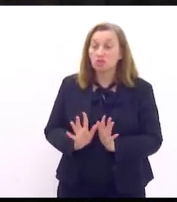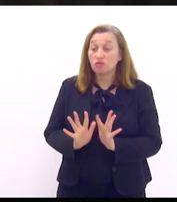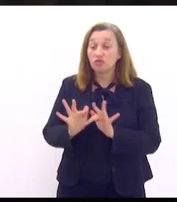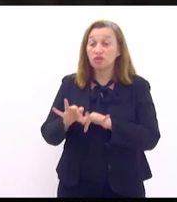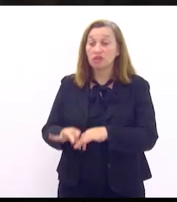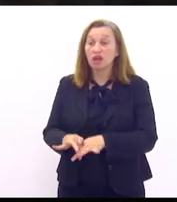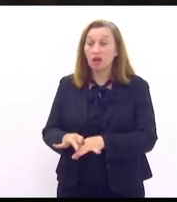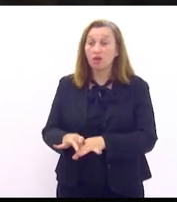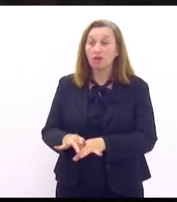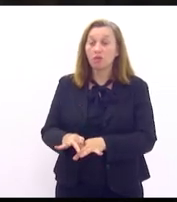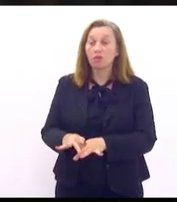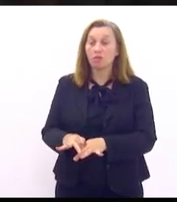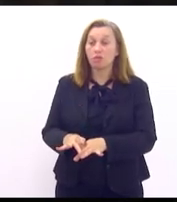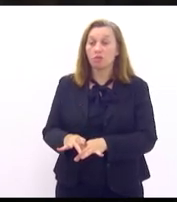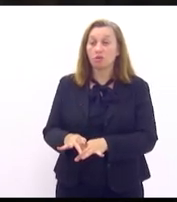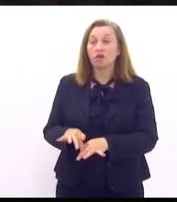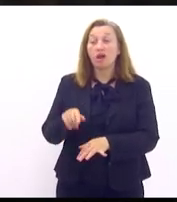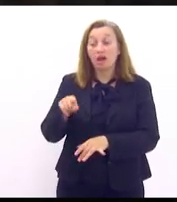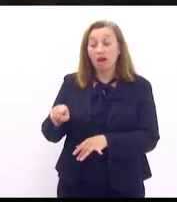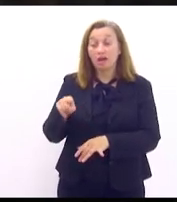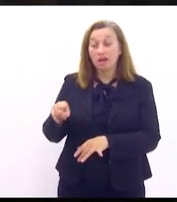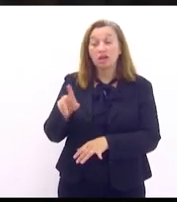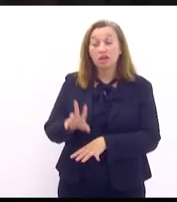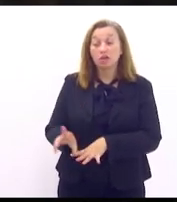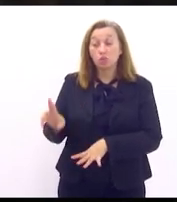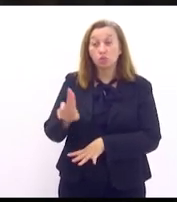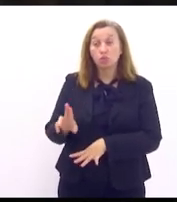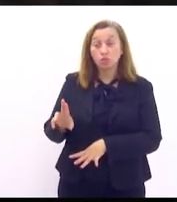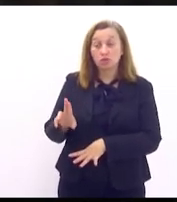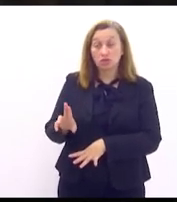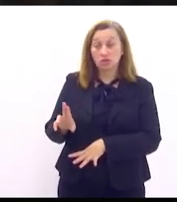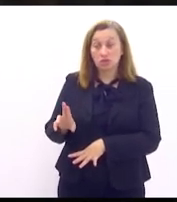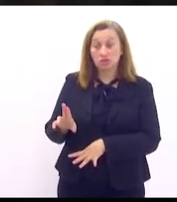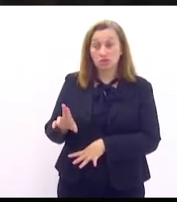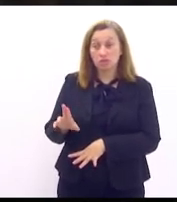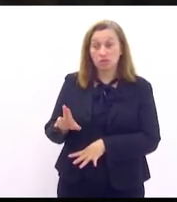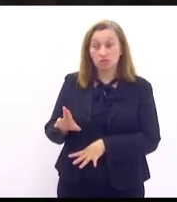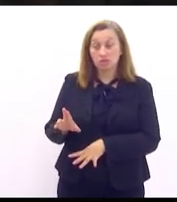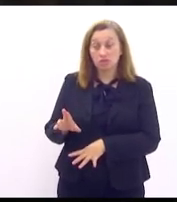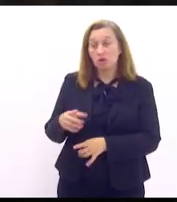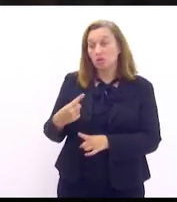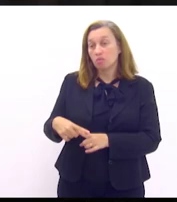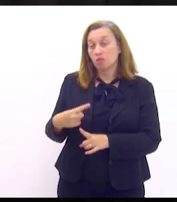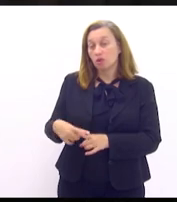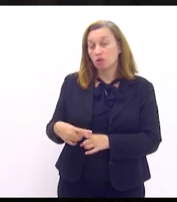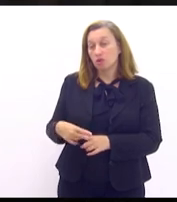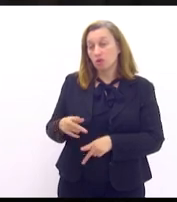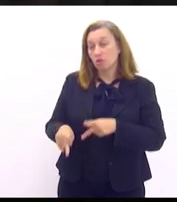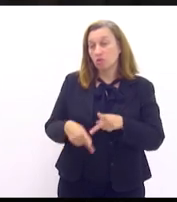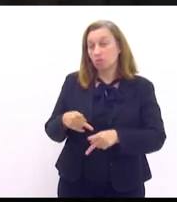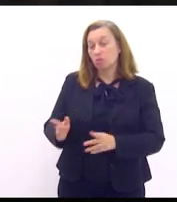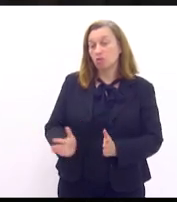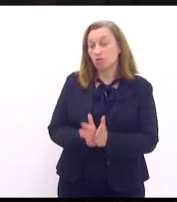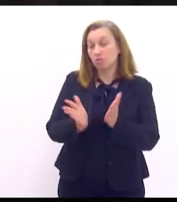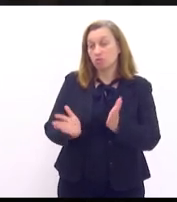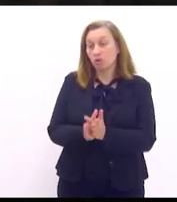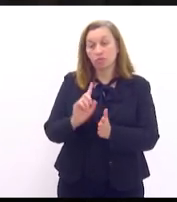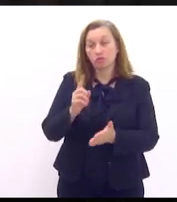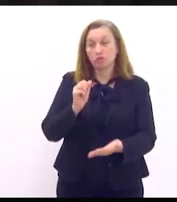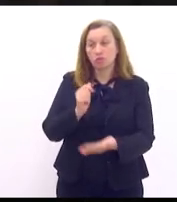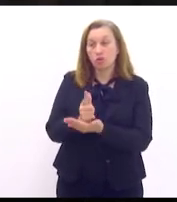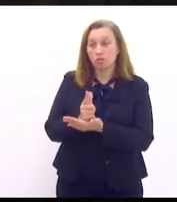na taxação daquele que consome, você está, até porque o povo pobre, trabalhador, não compra jet